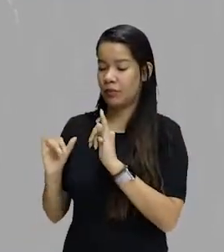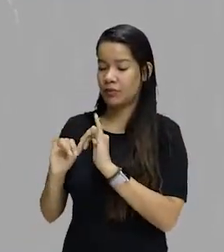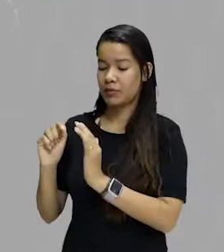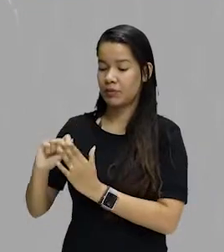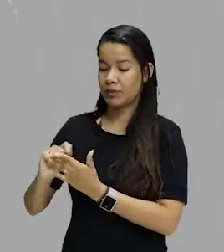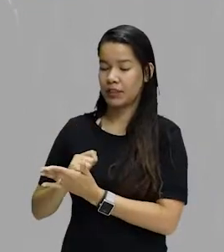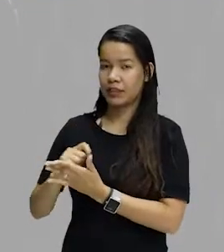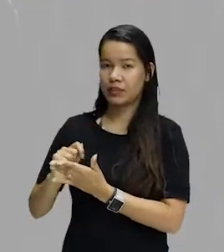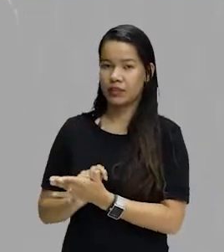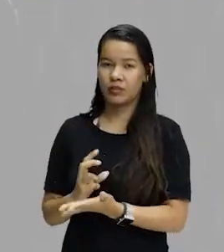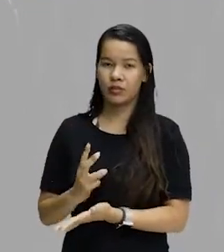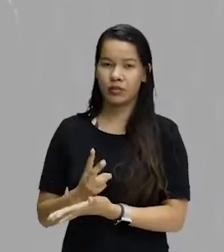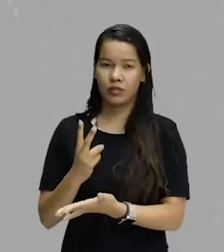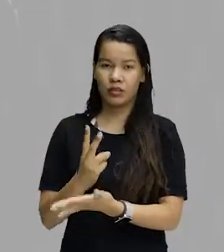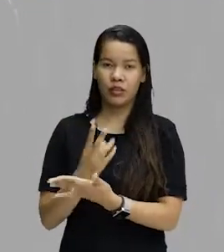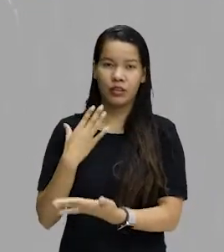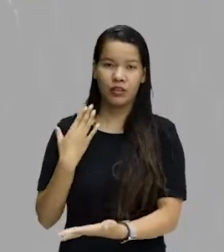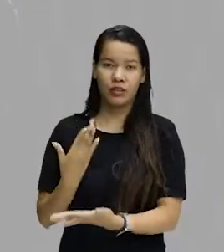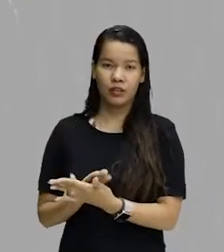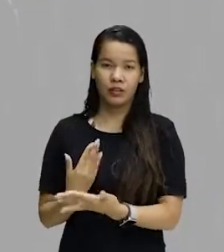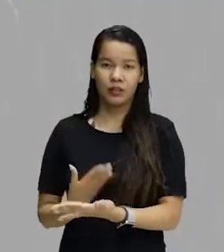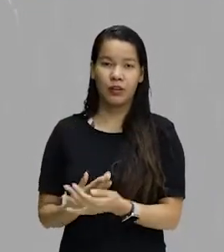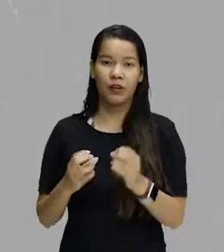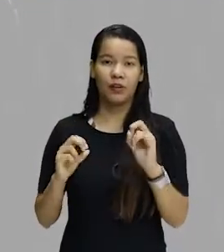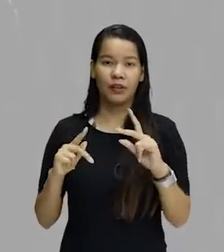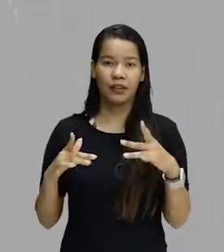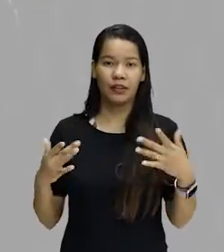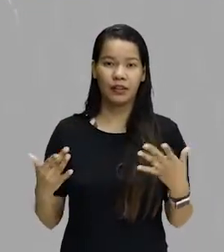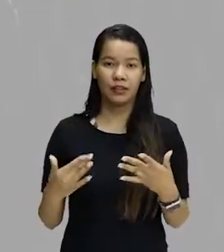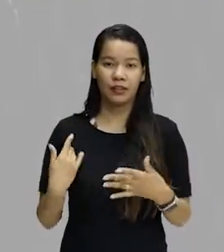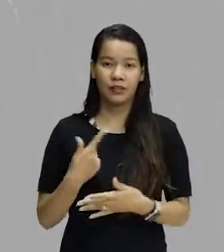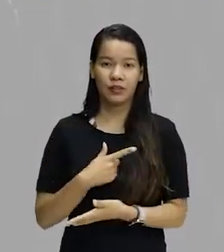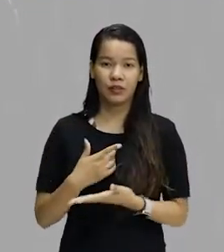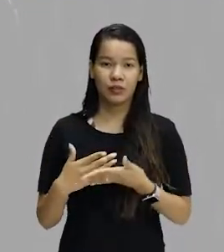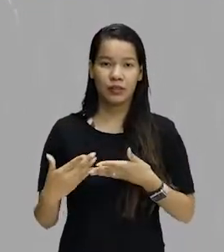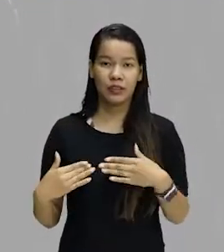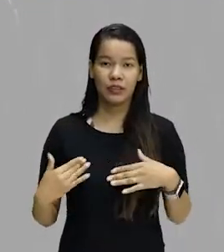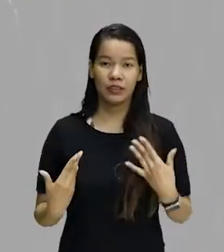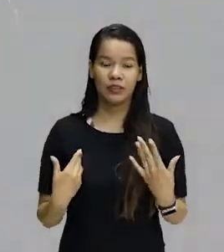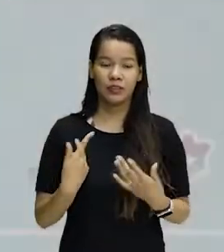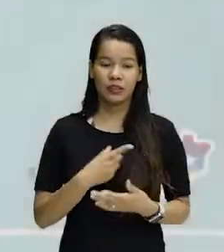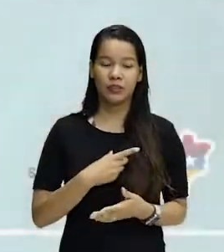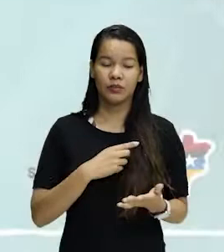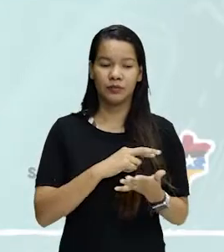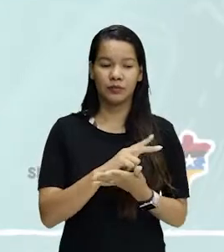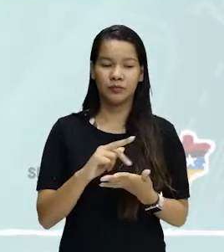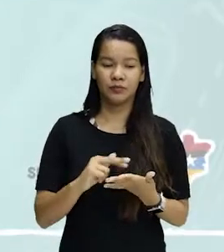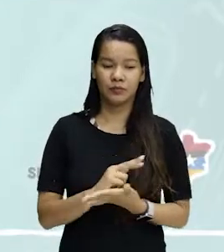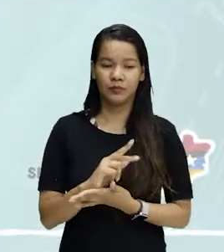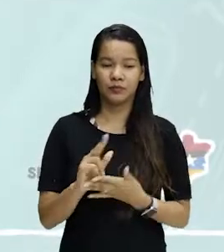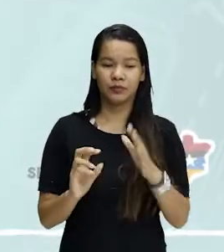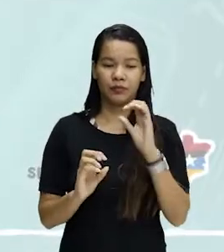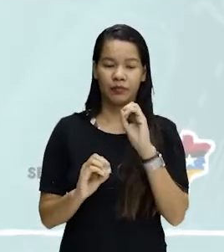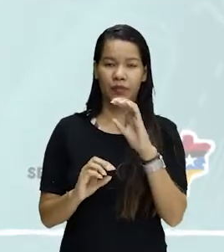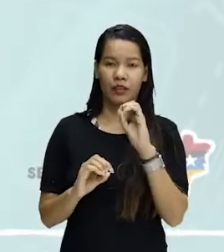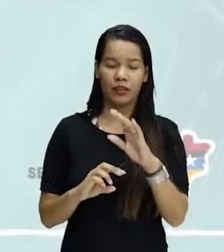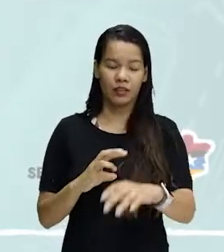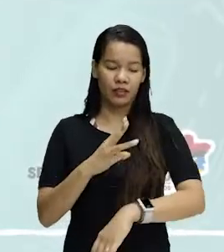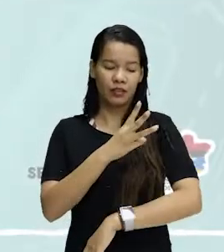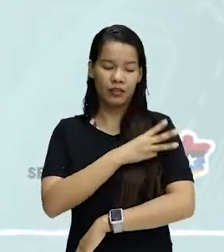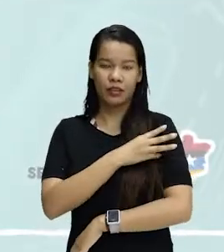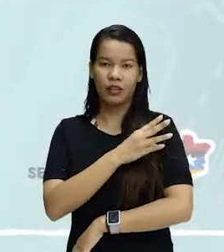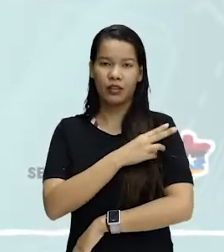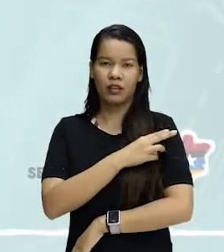seus estudos. Beleza, turma? Vamos começar? Bom, estamos em uma série de aulas do terceiro ano